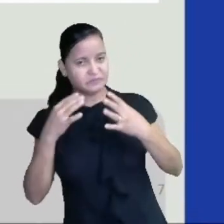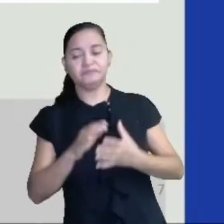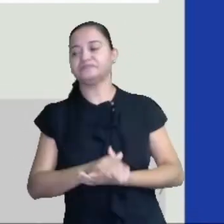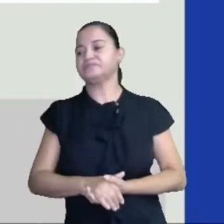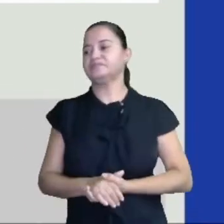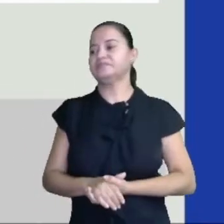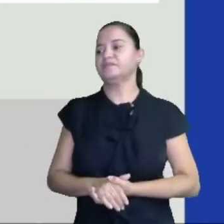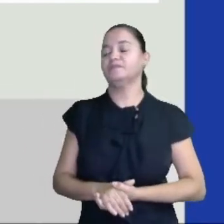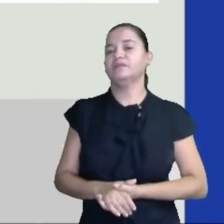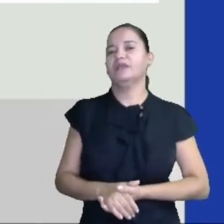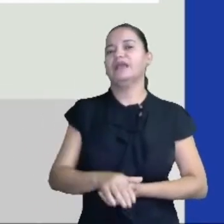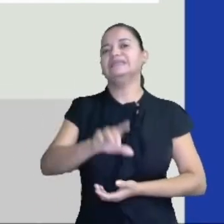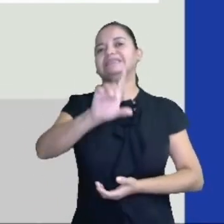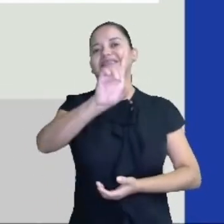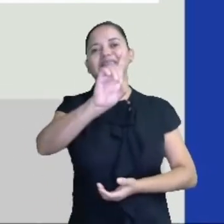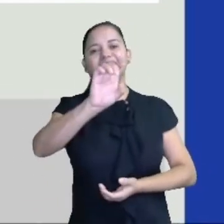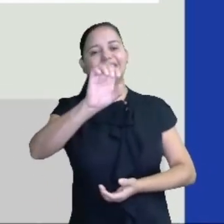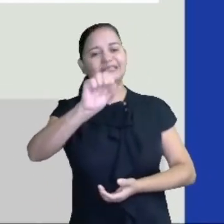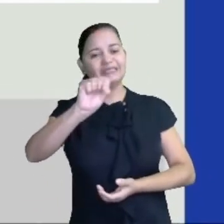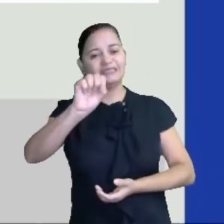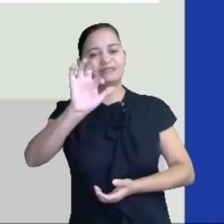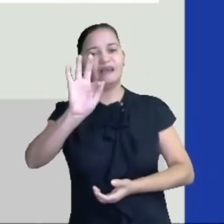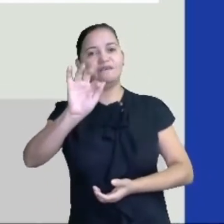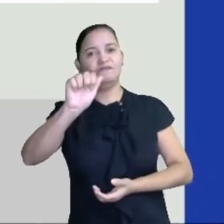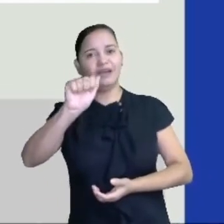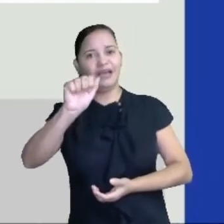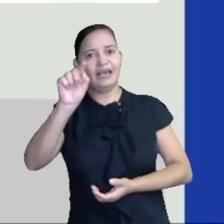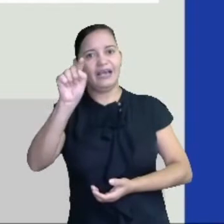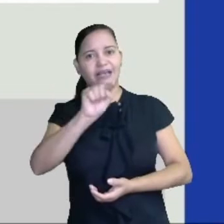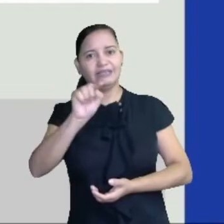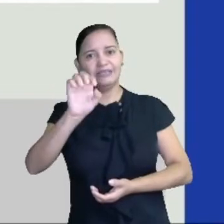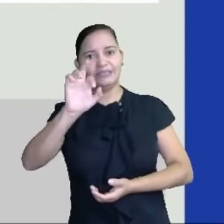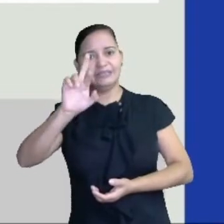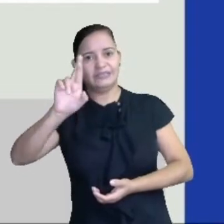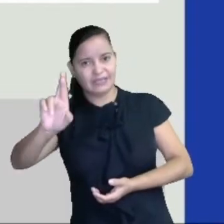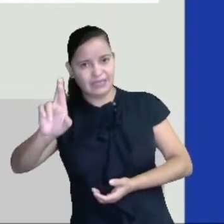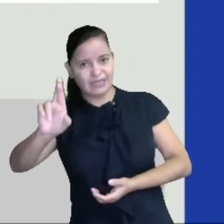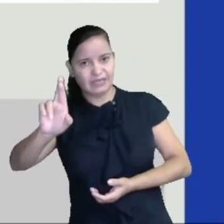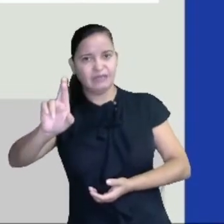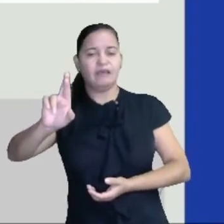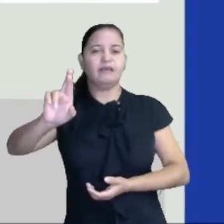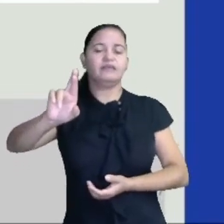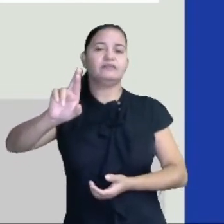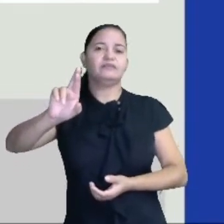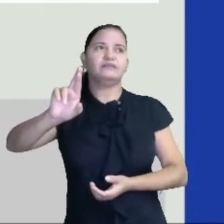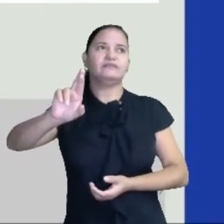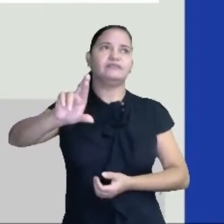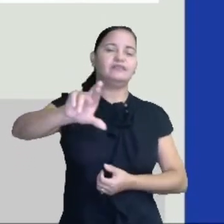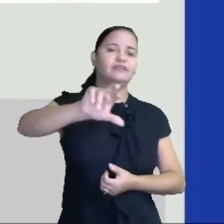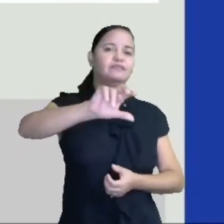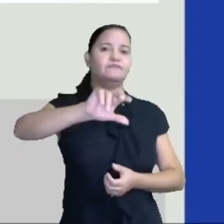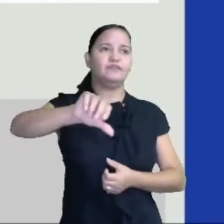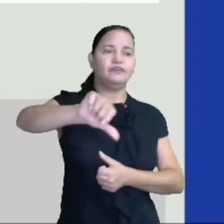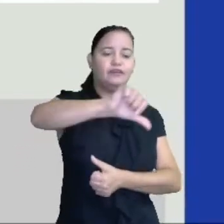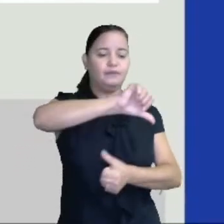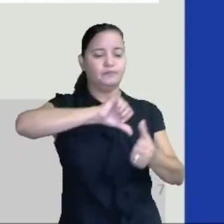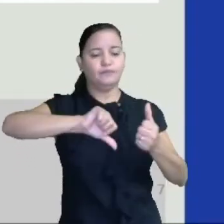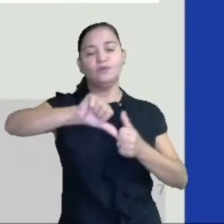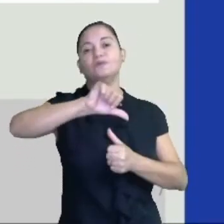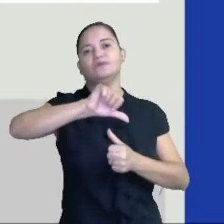Outro exemplo, desfazer, né? O contrário de fazer, a negação de fazer, né?